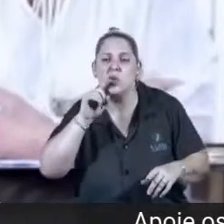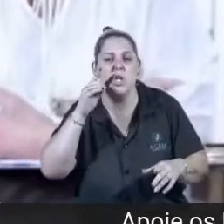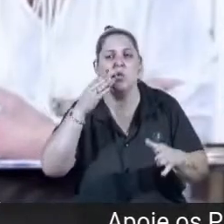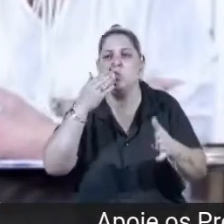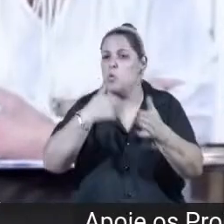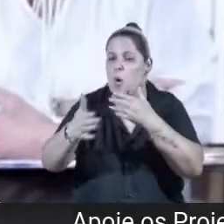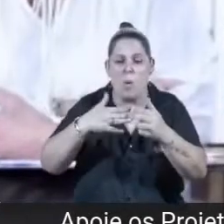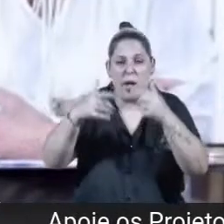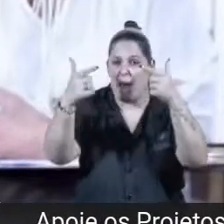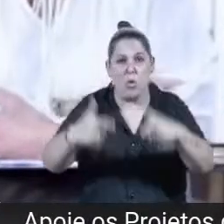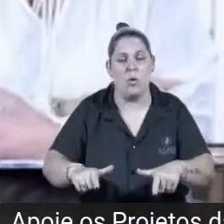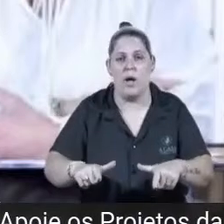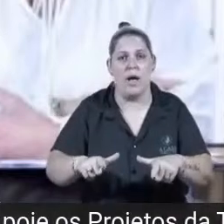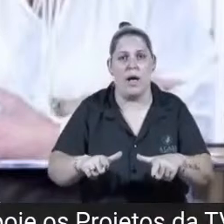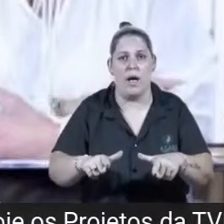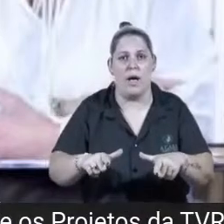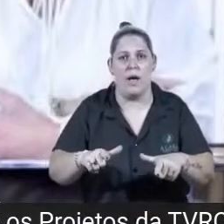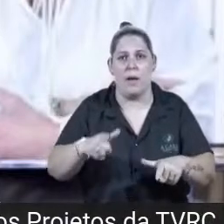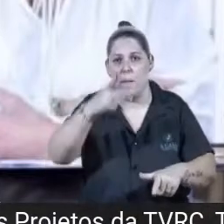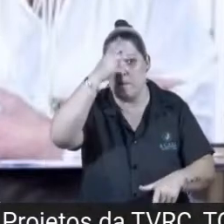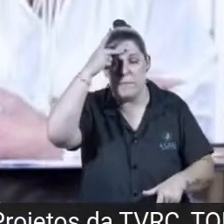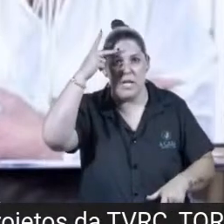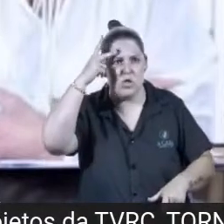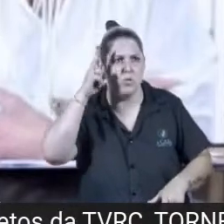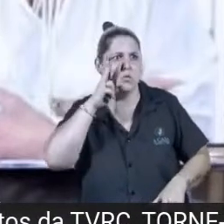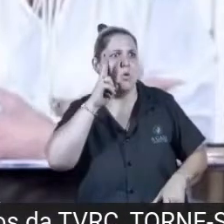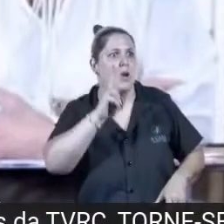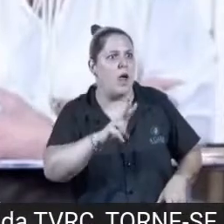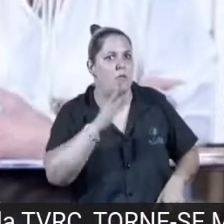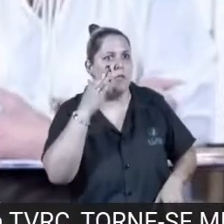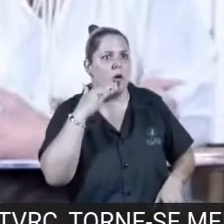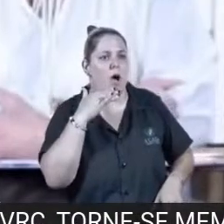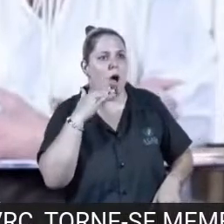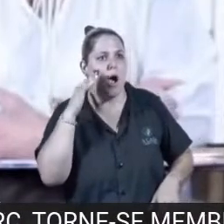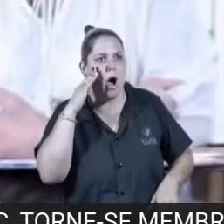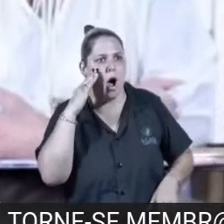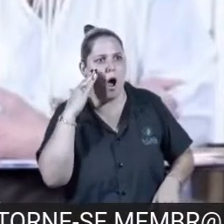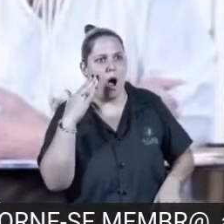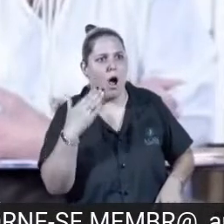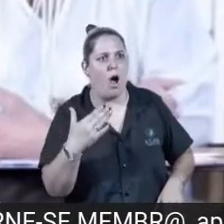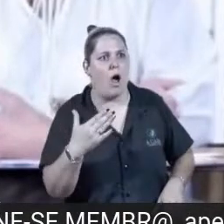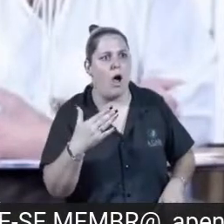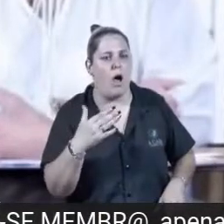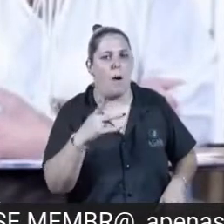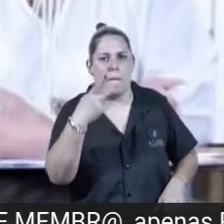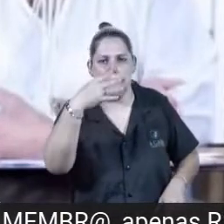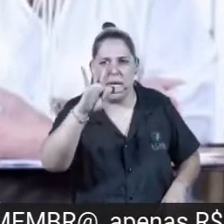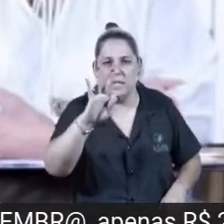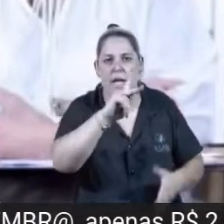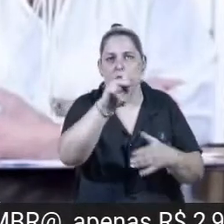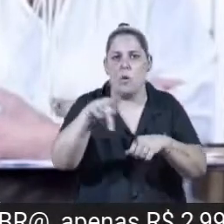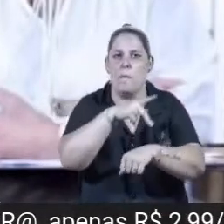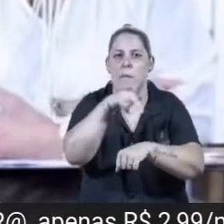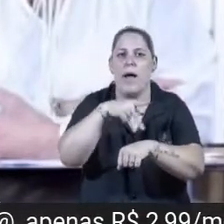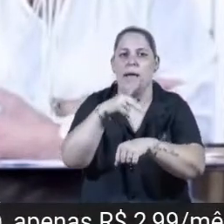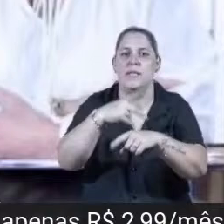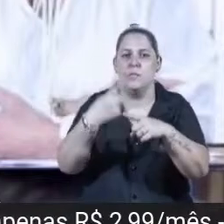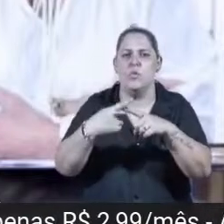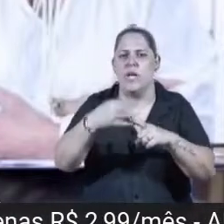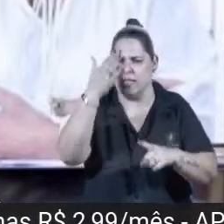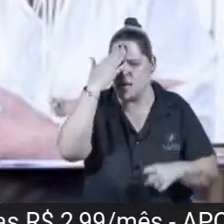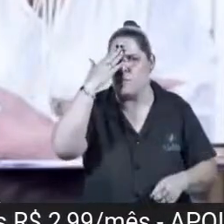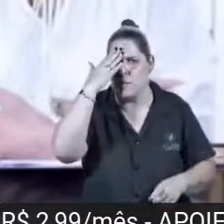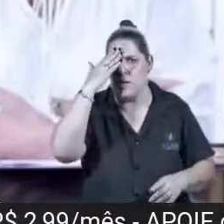pequena do Caribe. As pessoas admiravam o Partido dos Trabalhadores e o país, porque a gente sabia respeitar